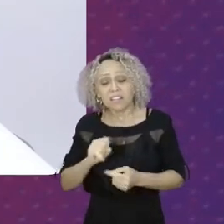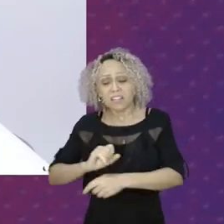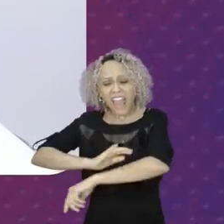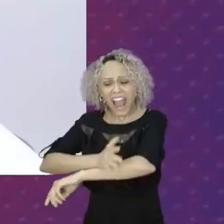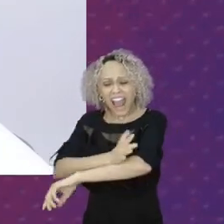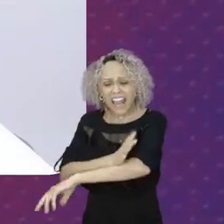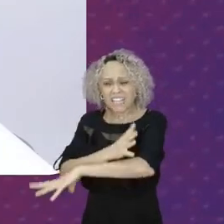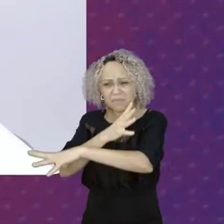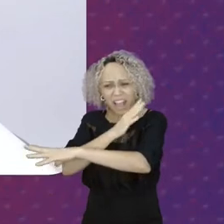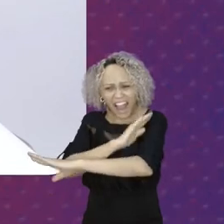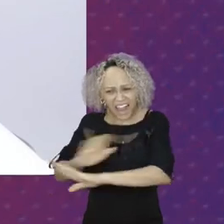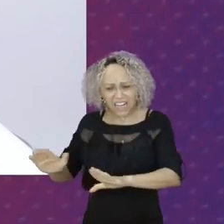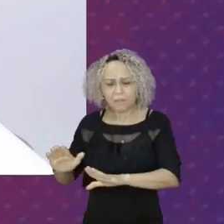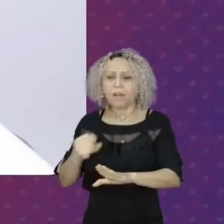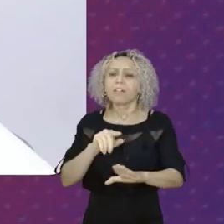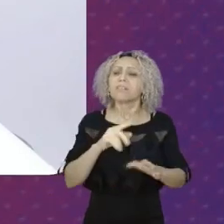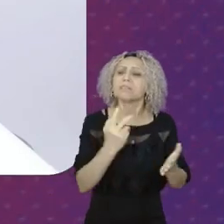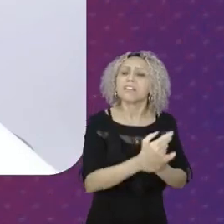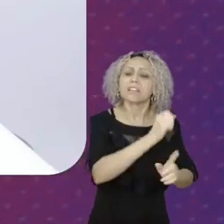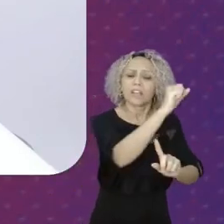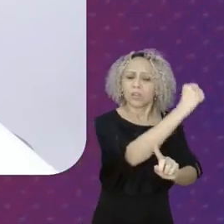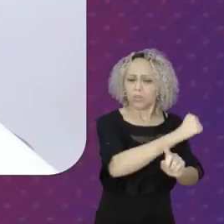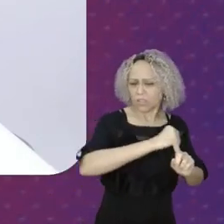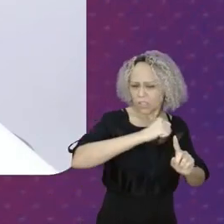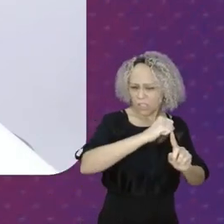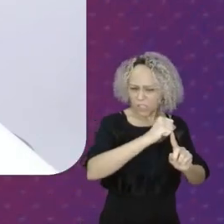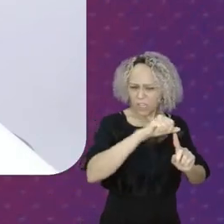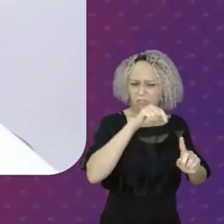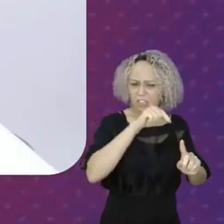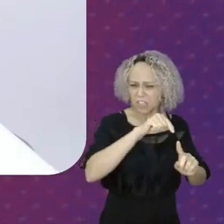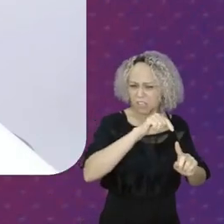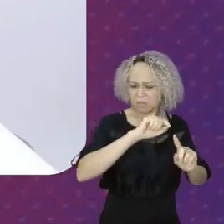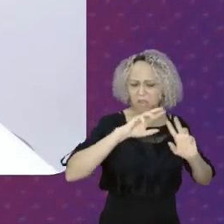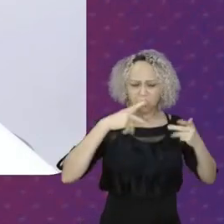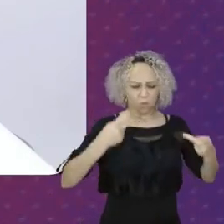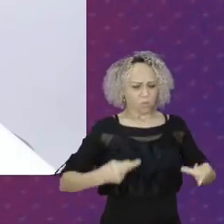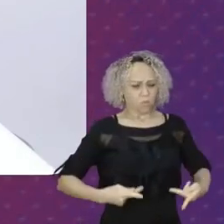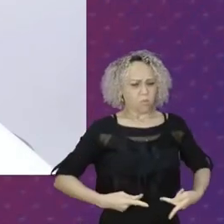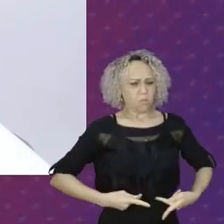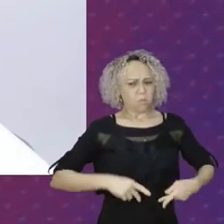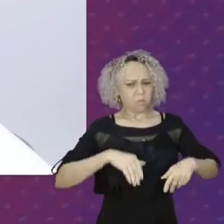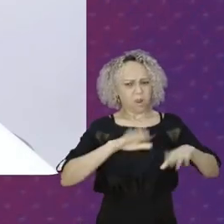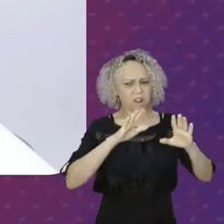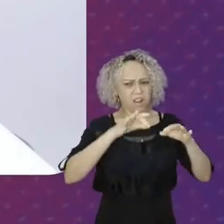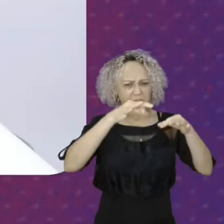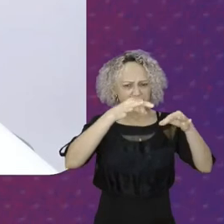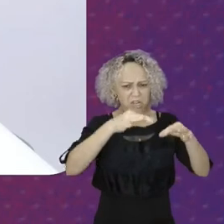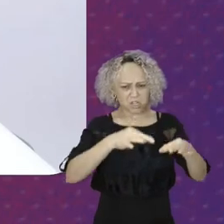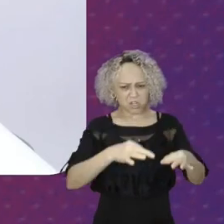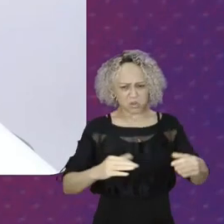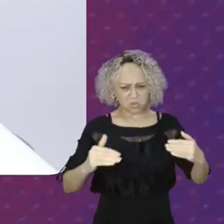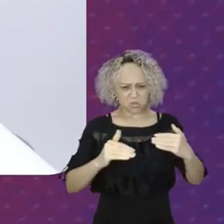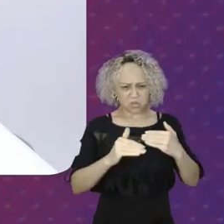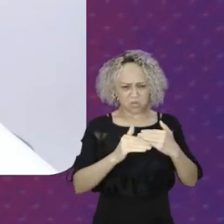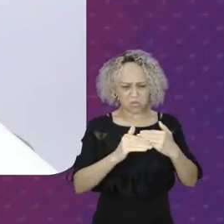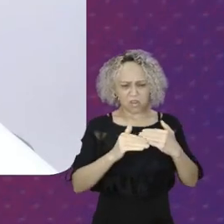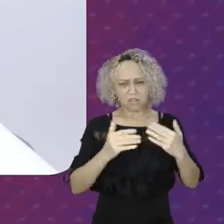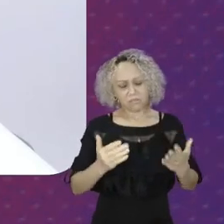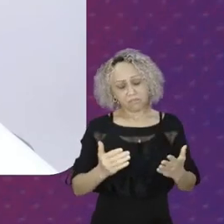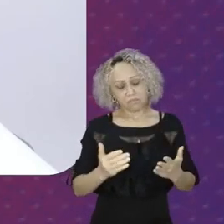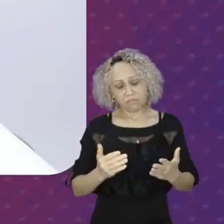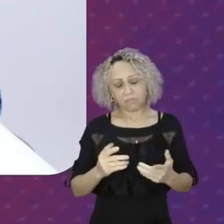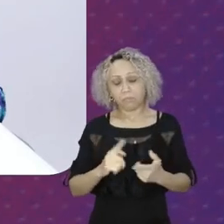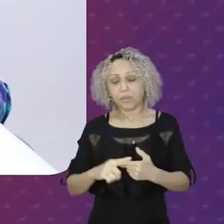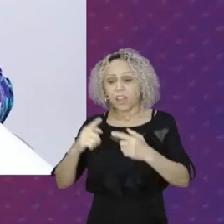né? Mais justa, porque as principais violências que ocorrem hoje